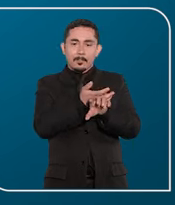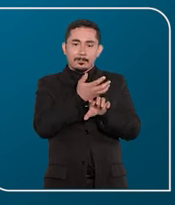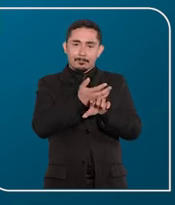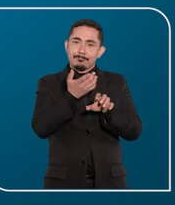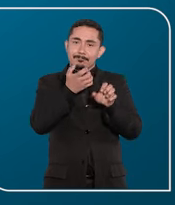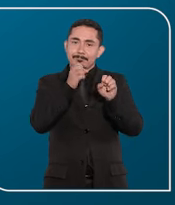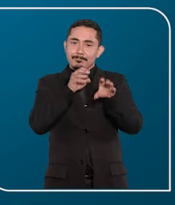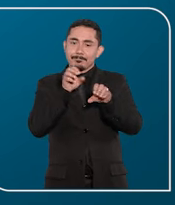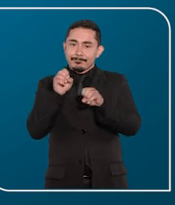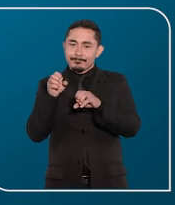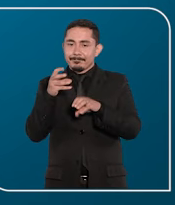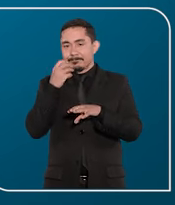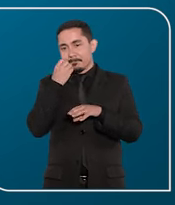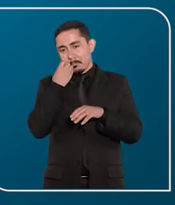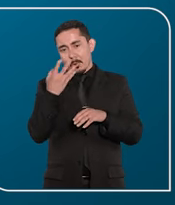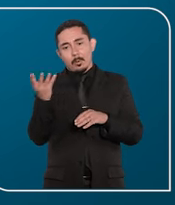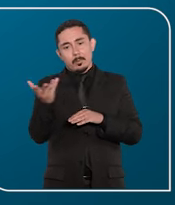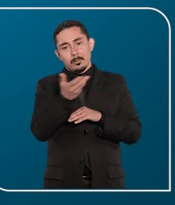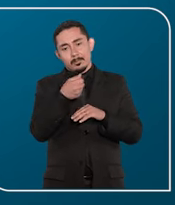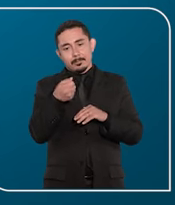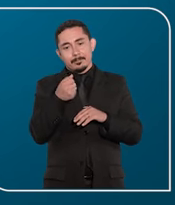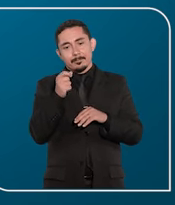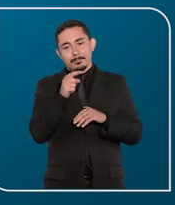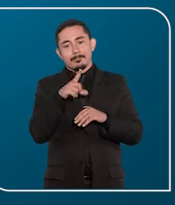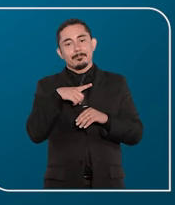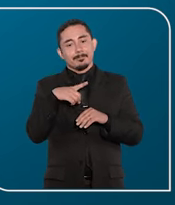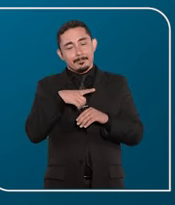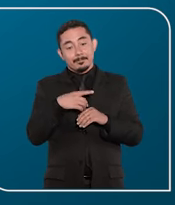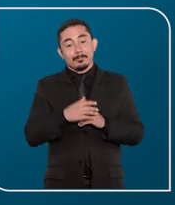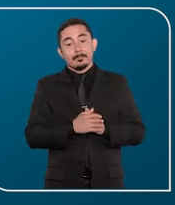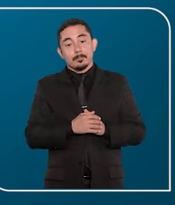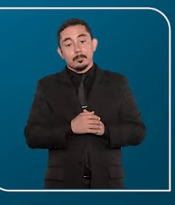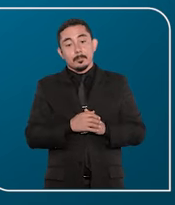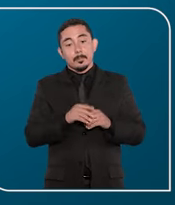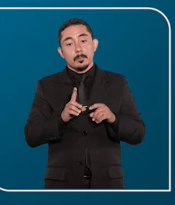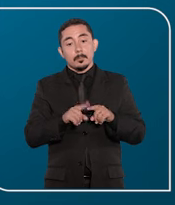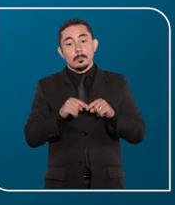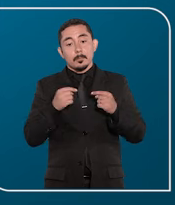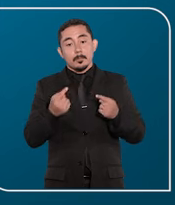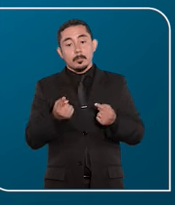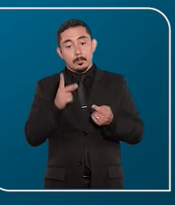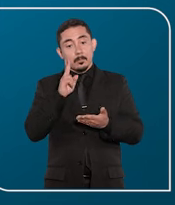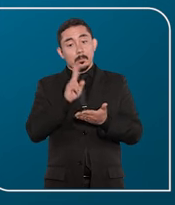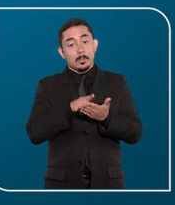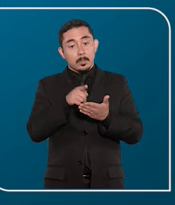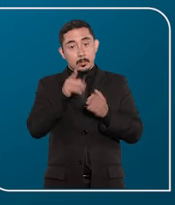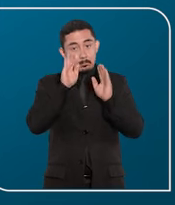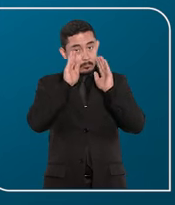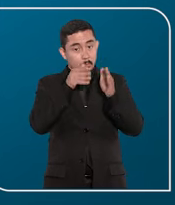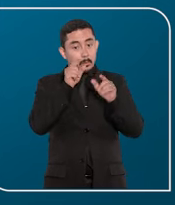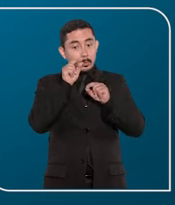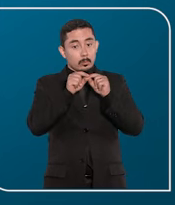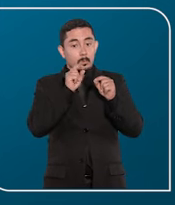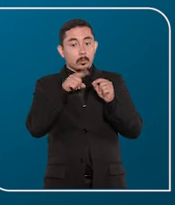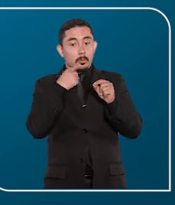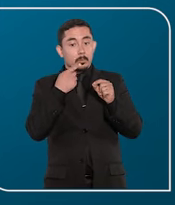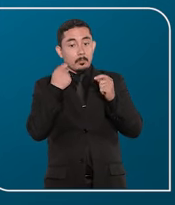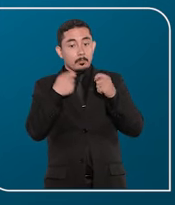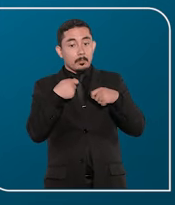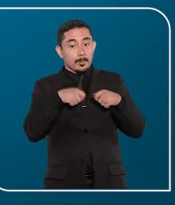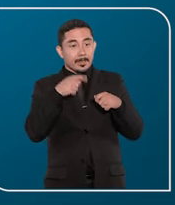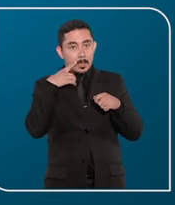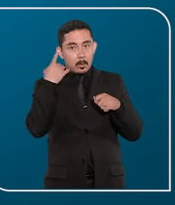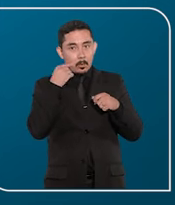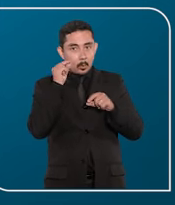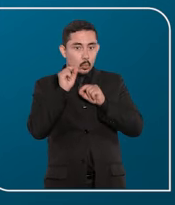talvez maior perfeição desse planeta que a gente conhece aqui nesse Brasil. Mas, efetivamente, objetivamente, o que a gente precisa para ser advogado,